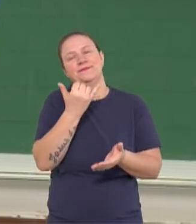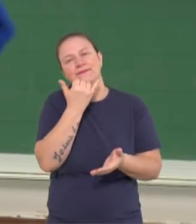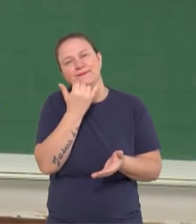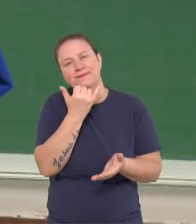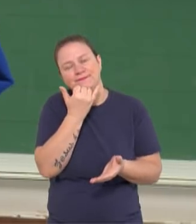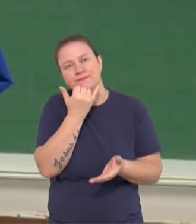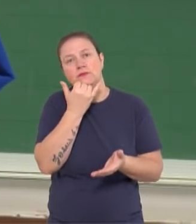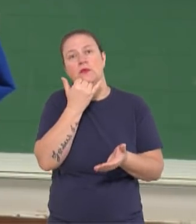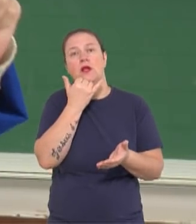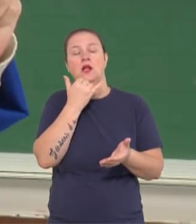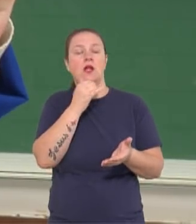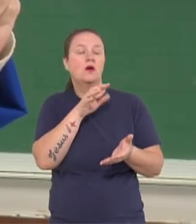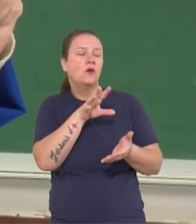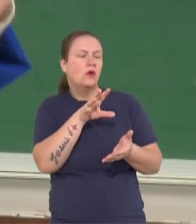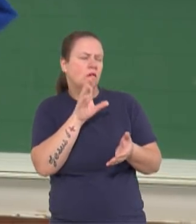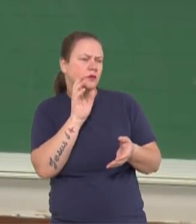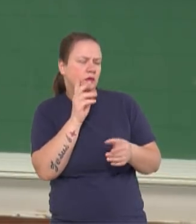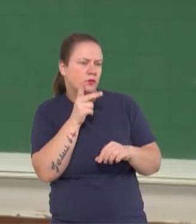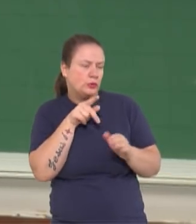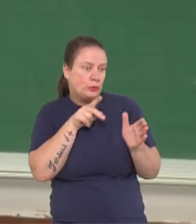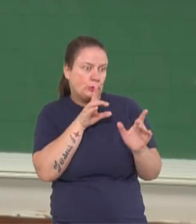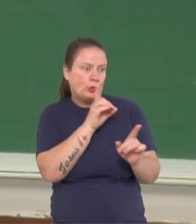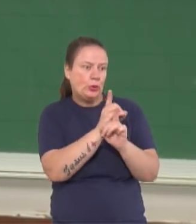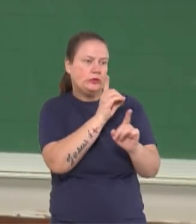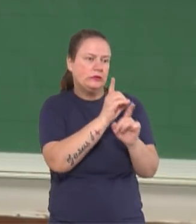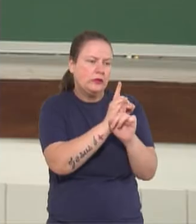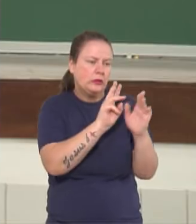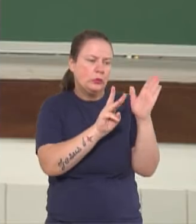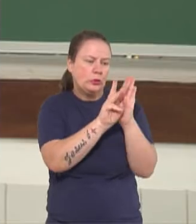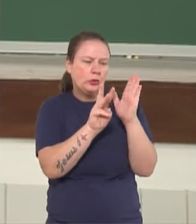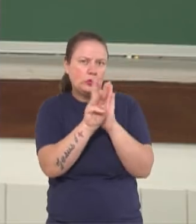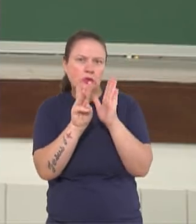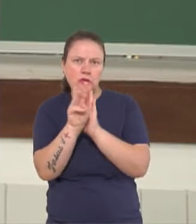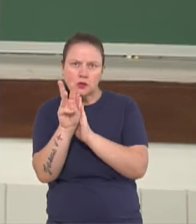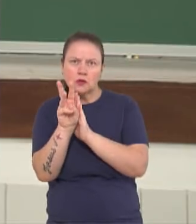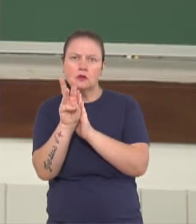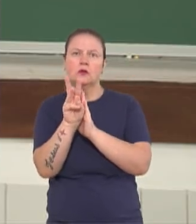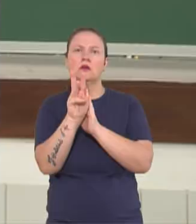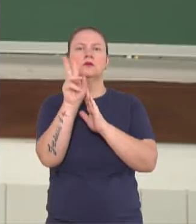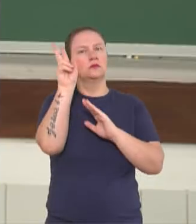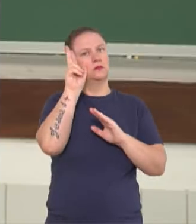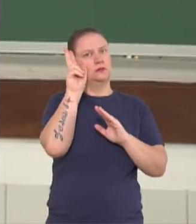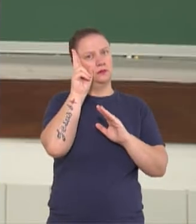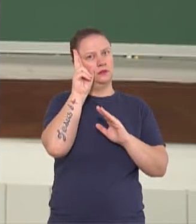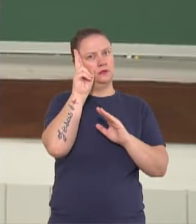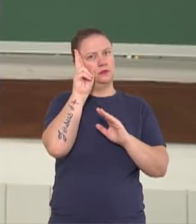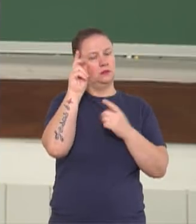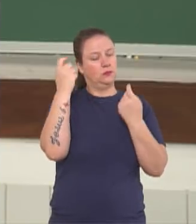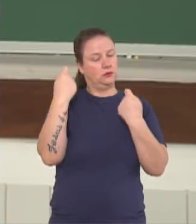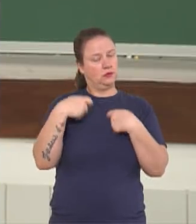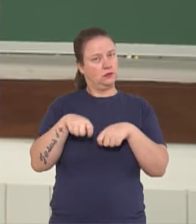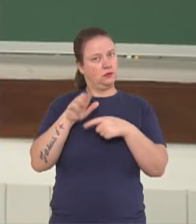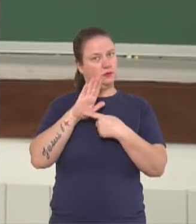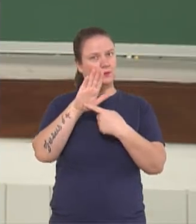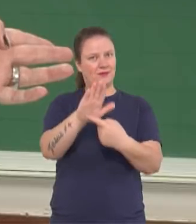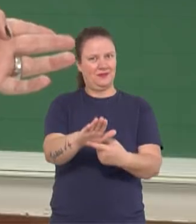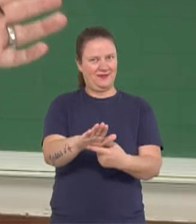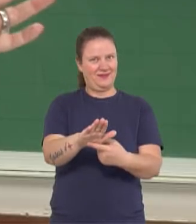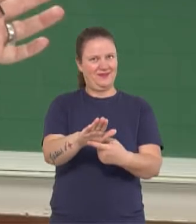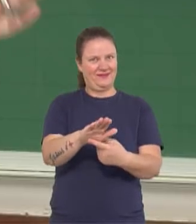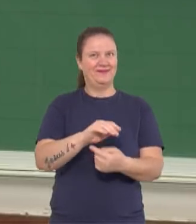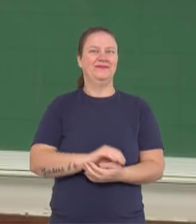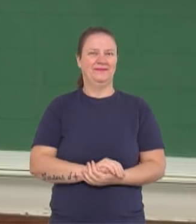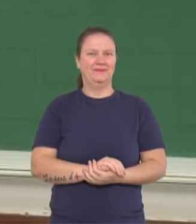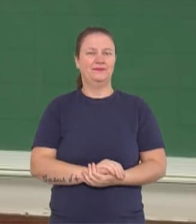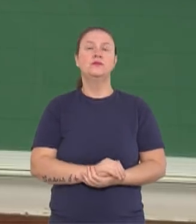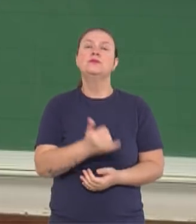de um site, né? E eu trouxe aqui a referência bibliográfica dele para a gente garantir aí os direitos autorais de quem publicou, ok?